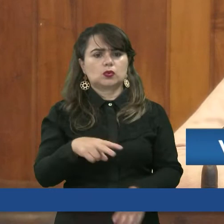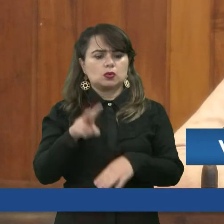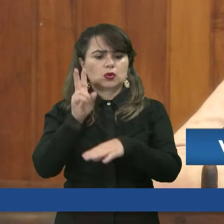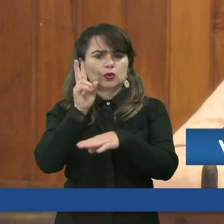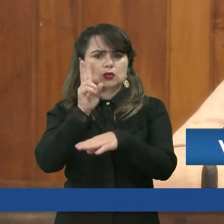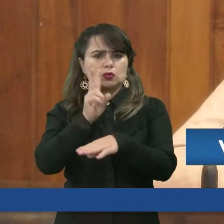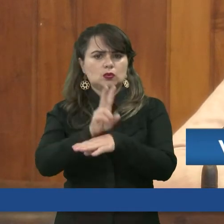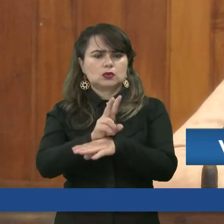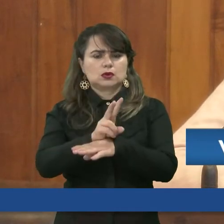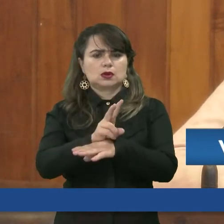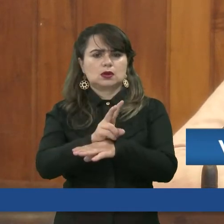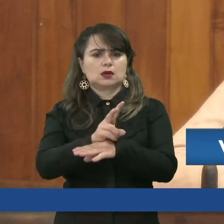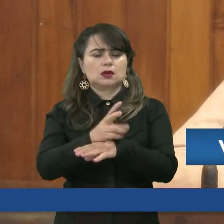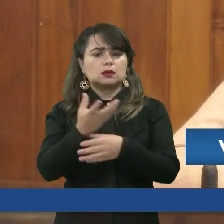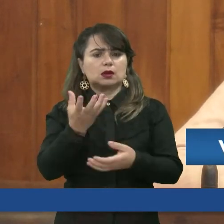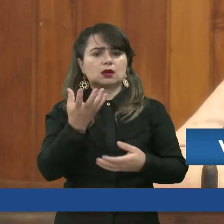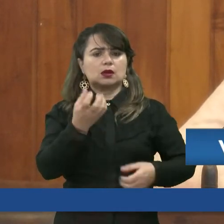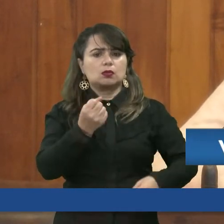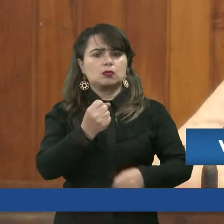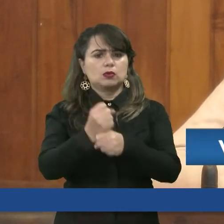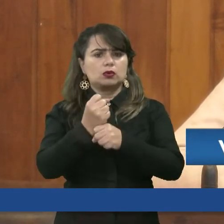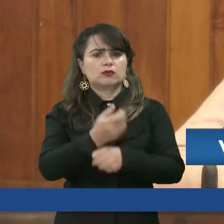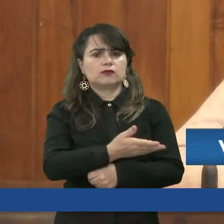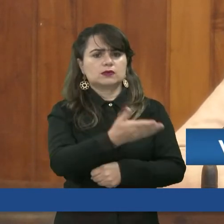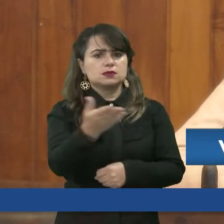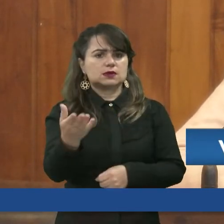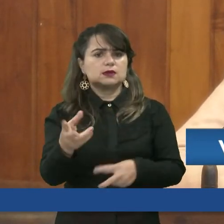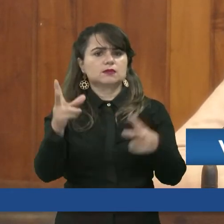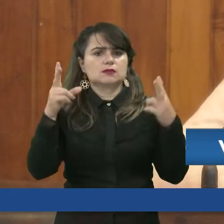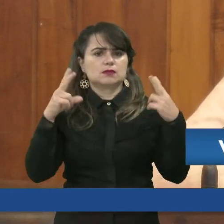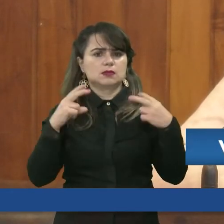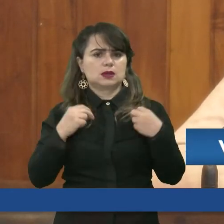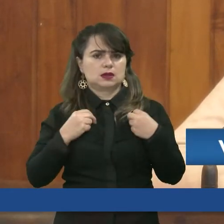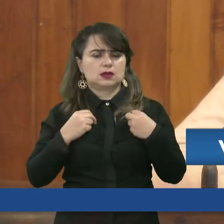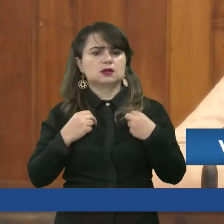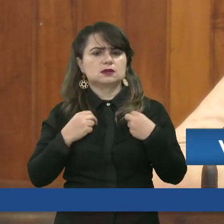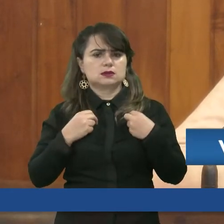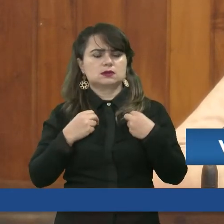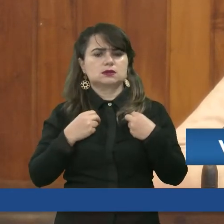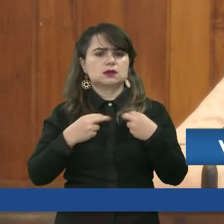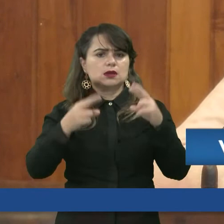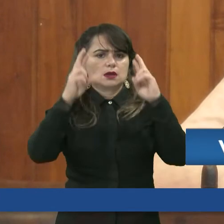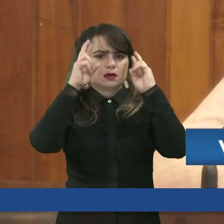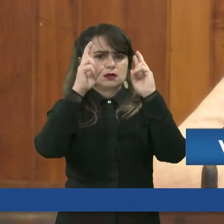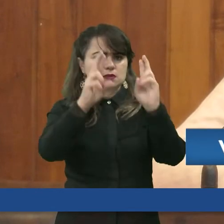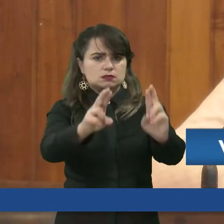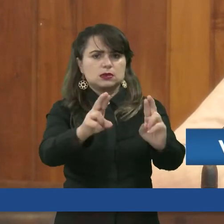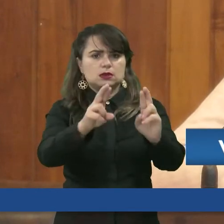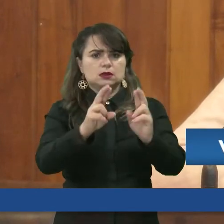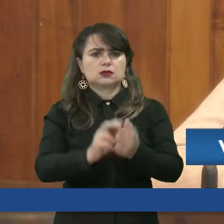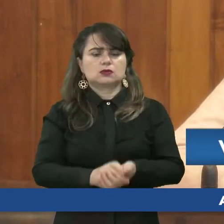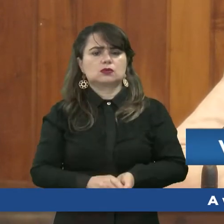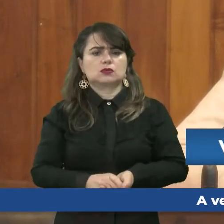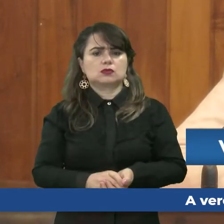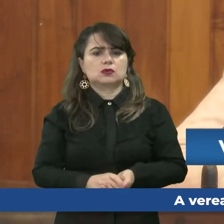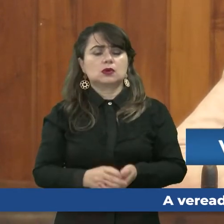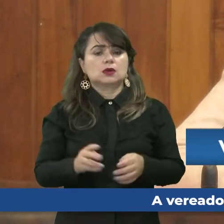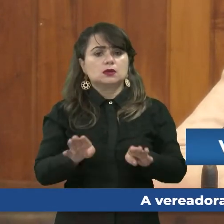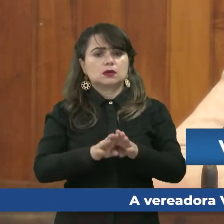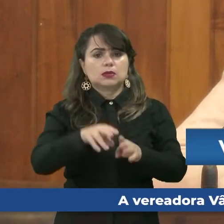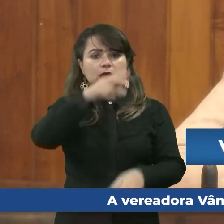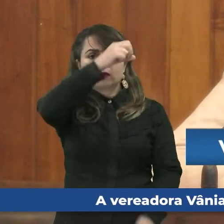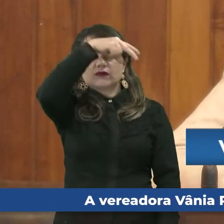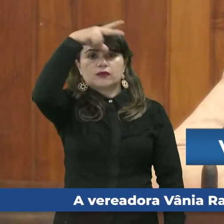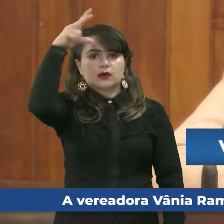de congratulação para vocês, porque vocês merecem o nosso respeito, igual os enfermeiros que estão na linha de frente, igual